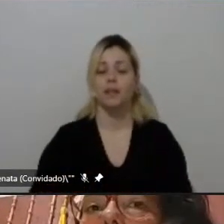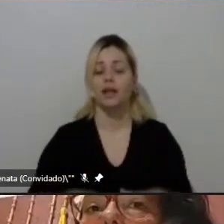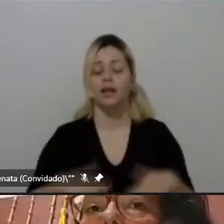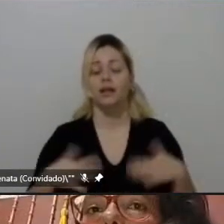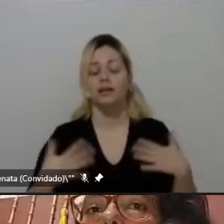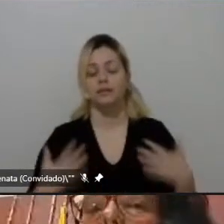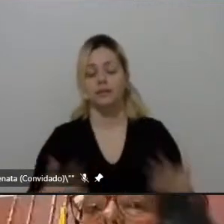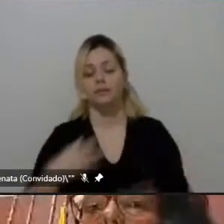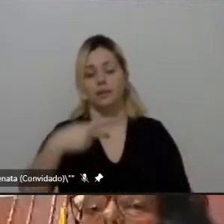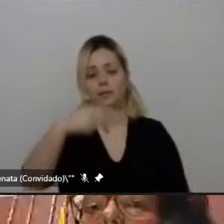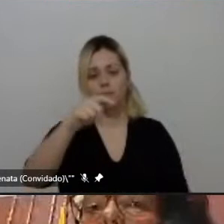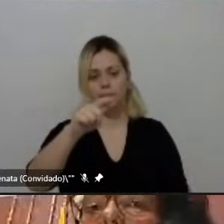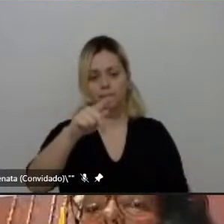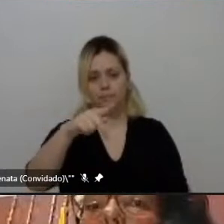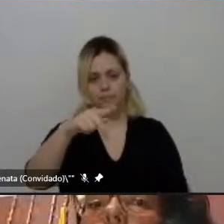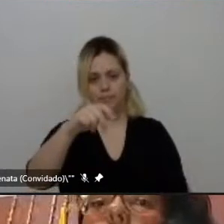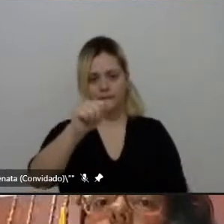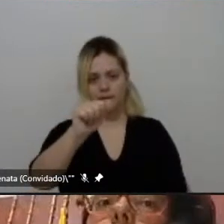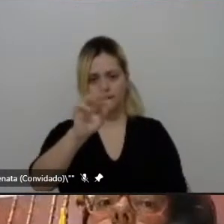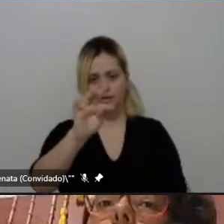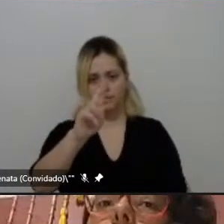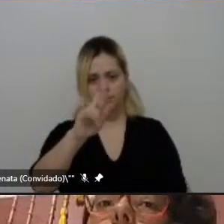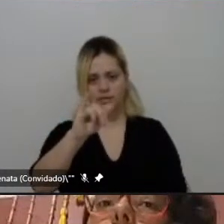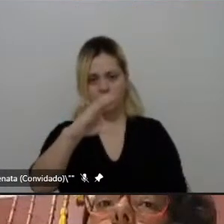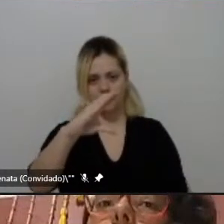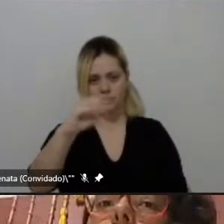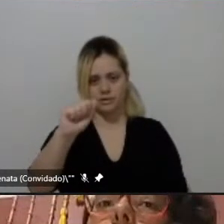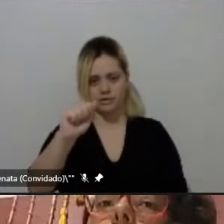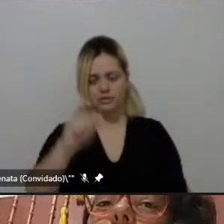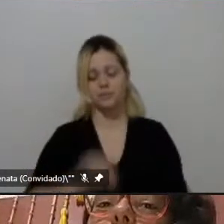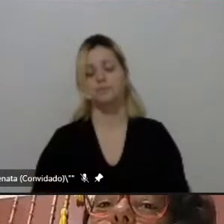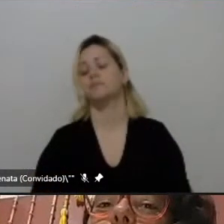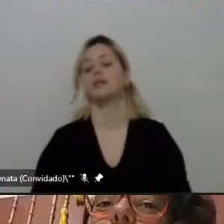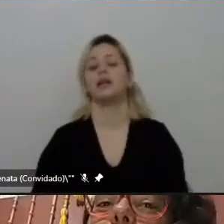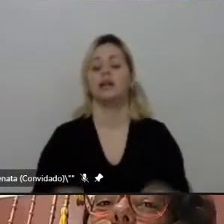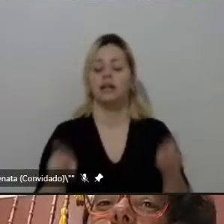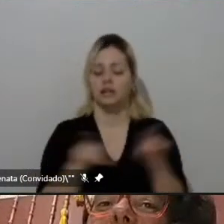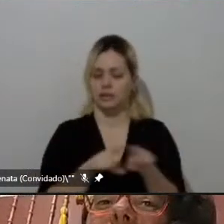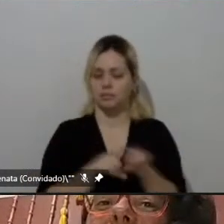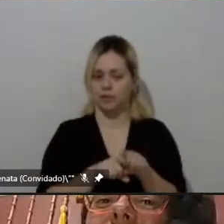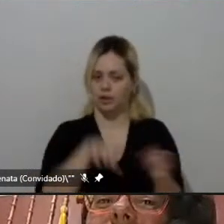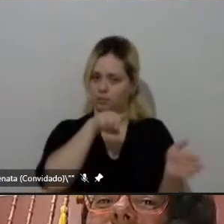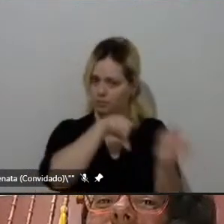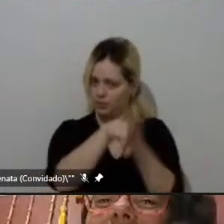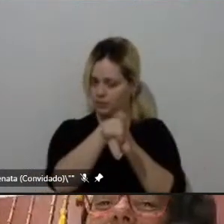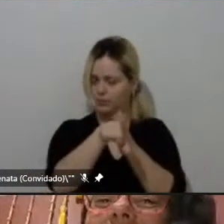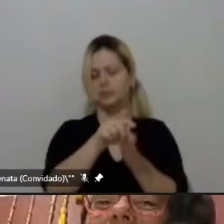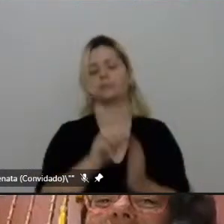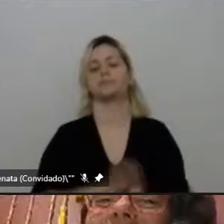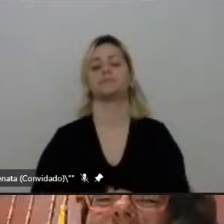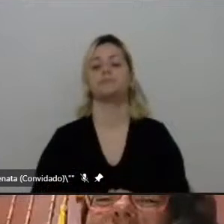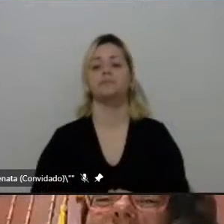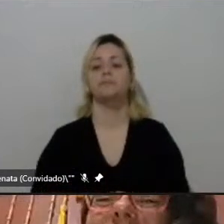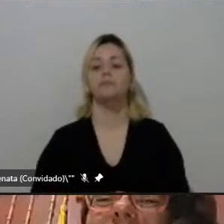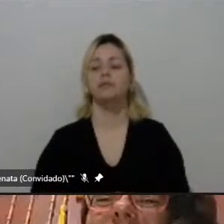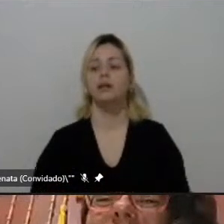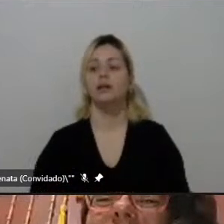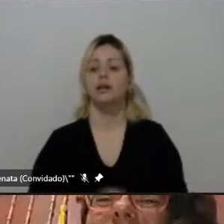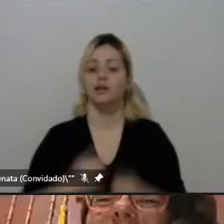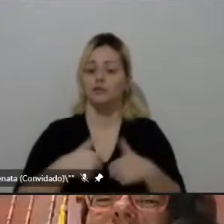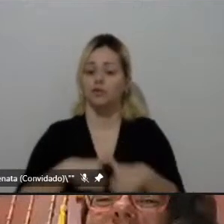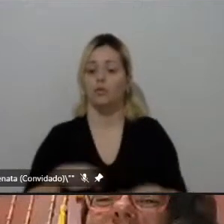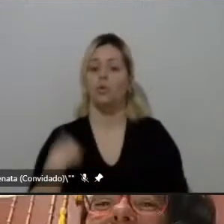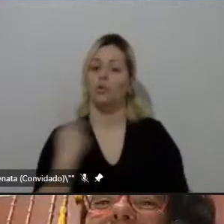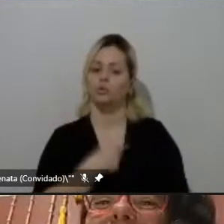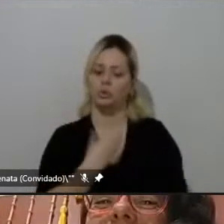Patrícia, né? Patrícia Cardoso, nossa companheira de luta aí, né, Patrícia? Esteve com a gente aí um bom tempo,